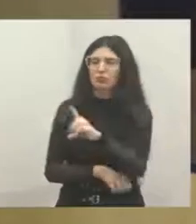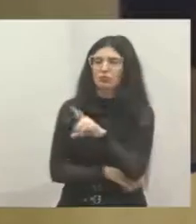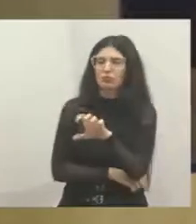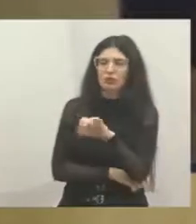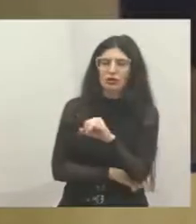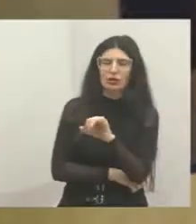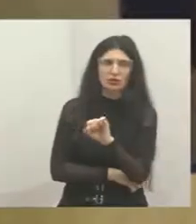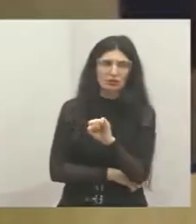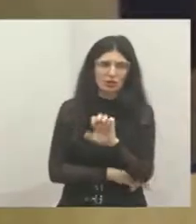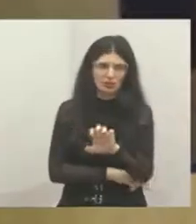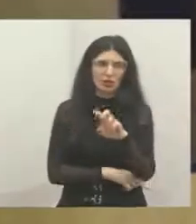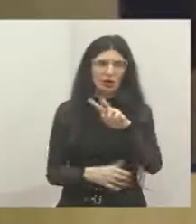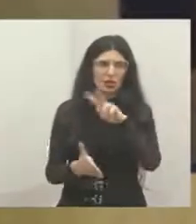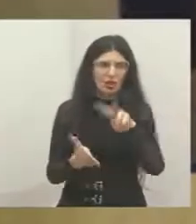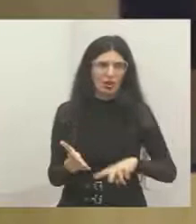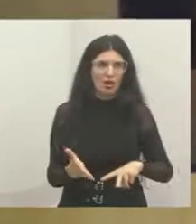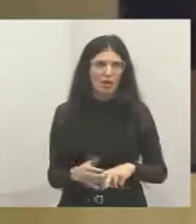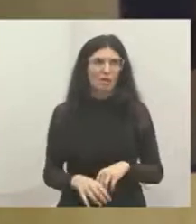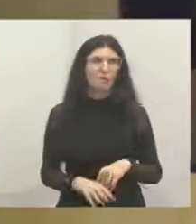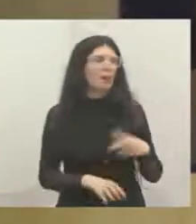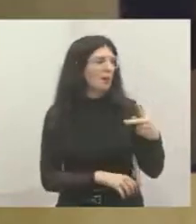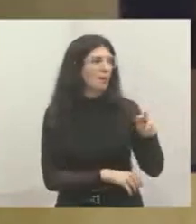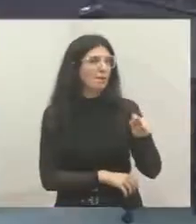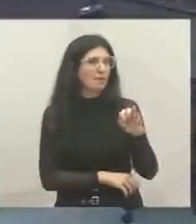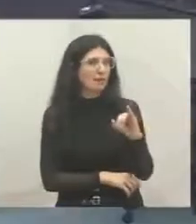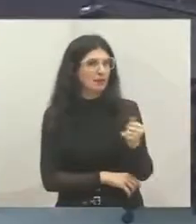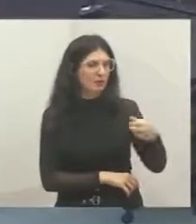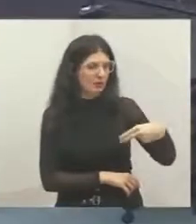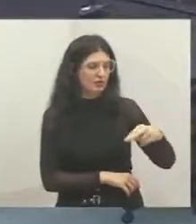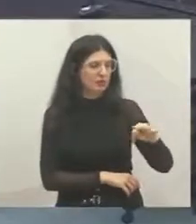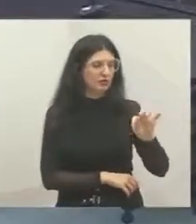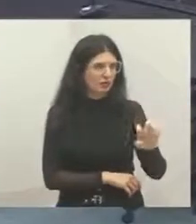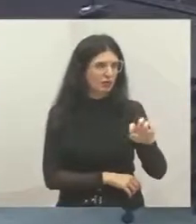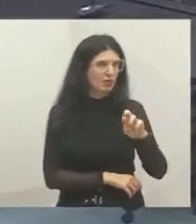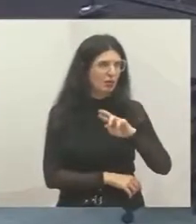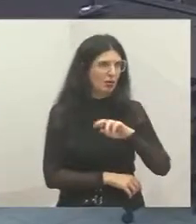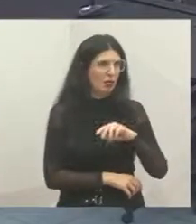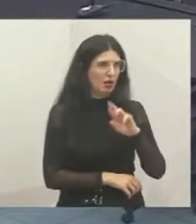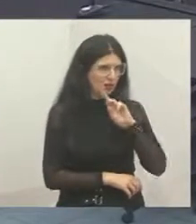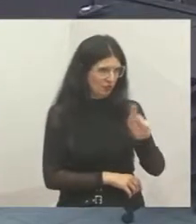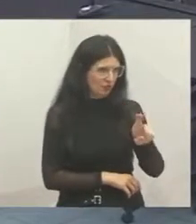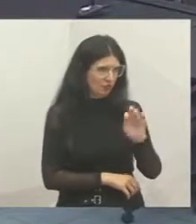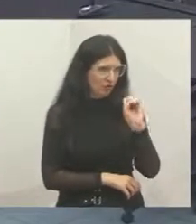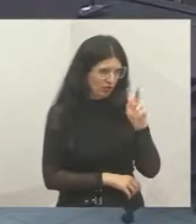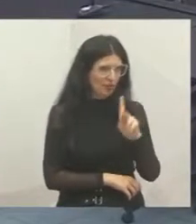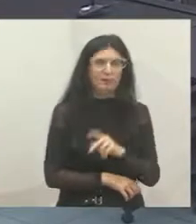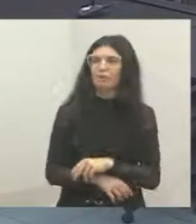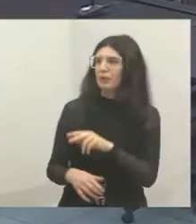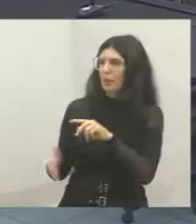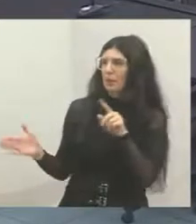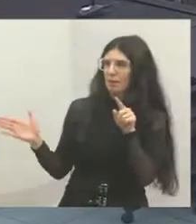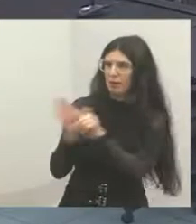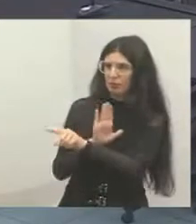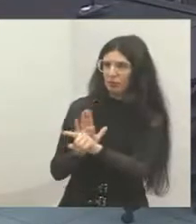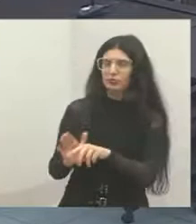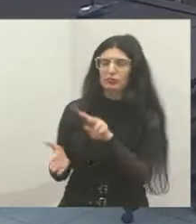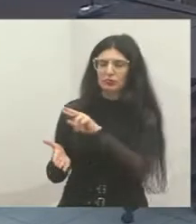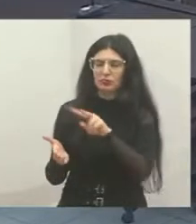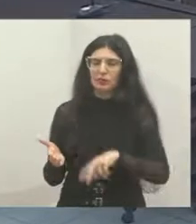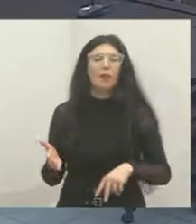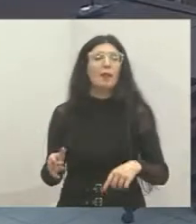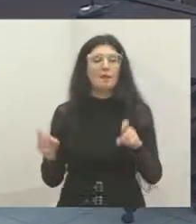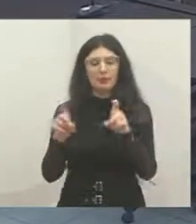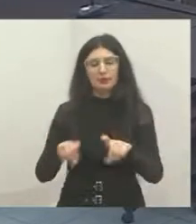perguntas, por favor, tá, Priante, para que você possa responder. Então, aí as perguntas? Então, tá bom. Vou ler aqui a pergunta do